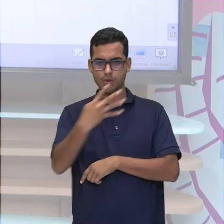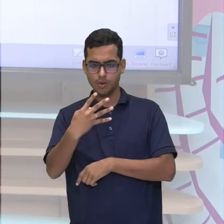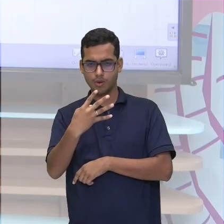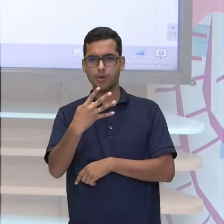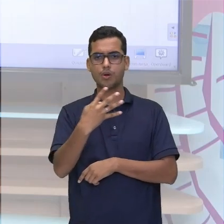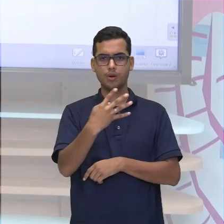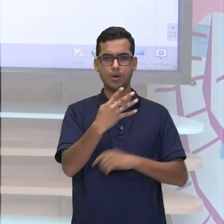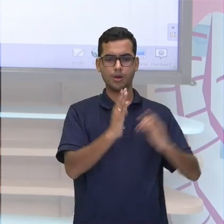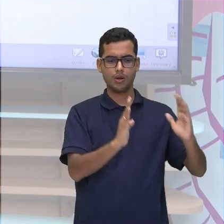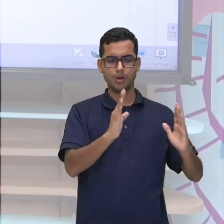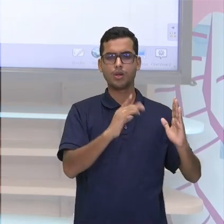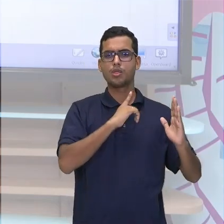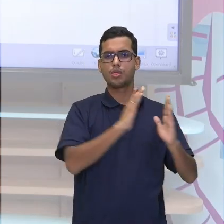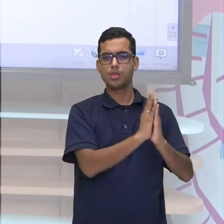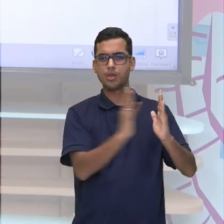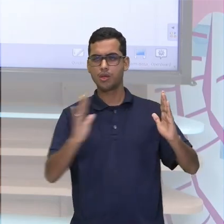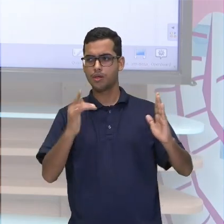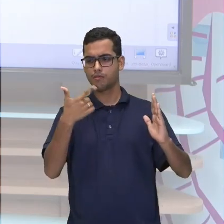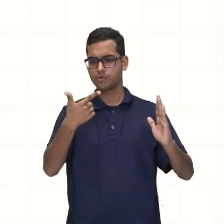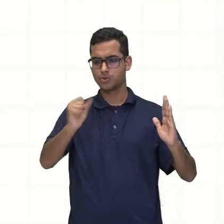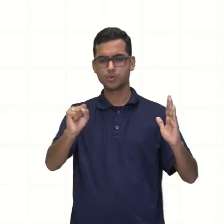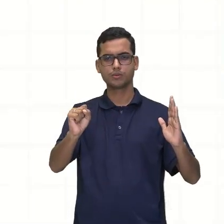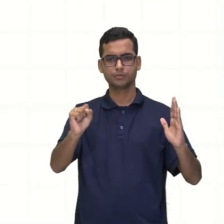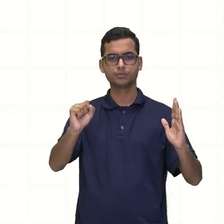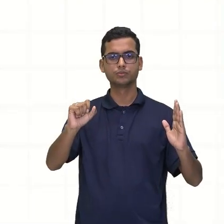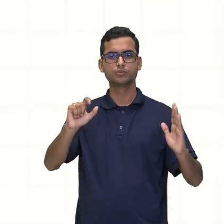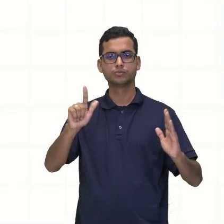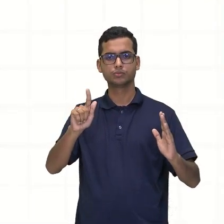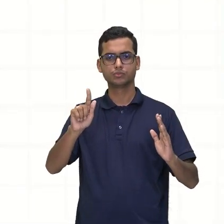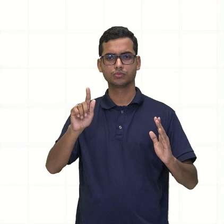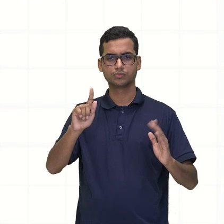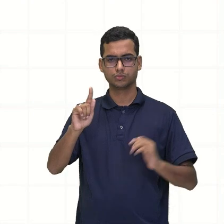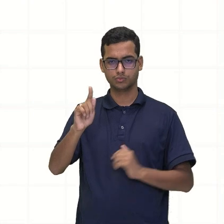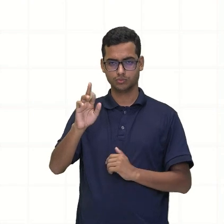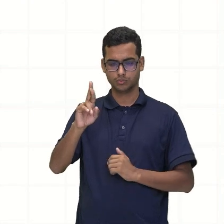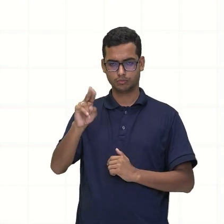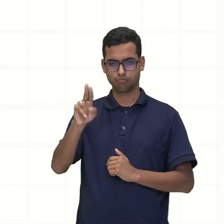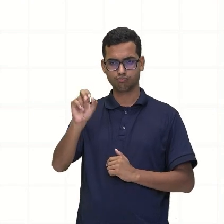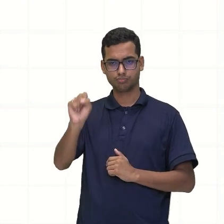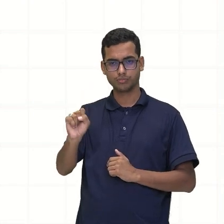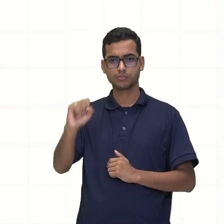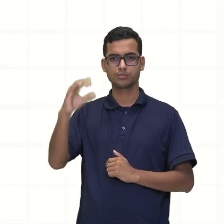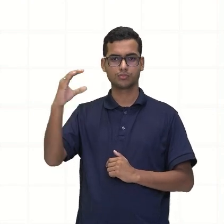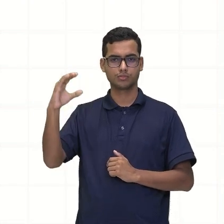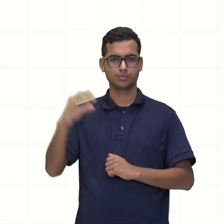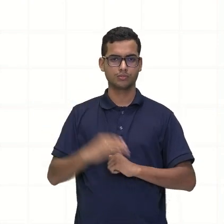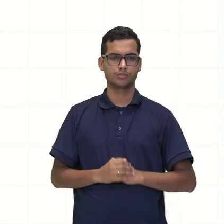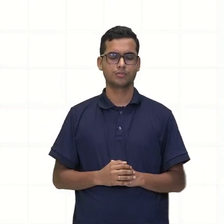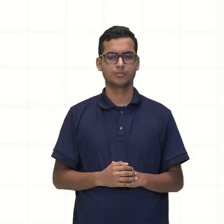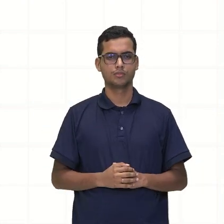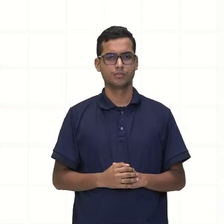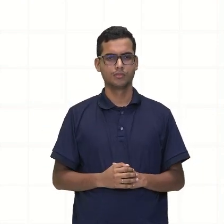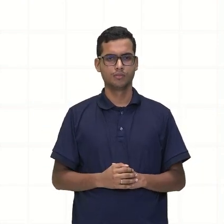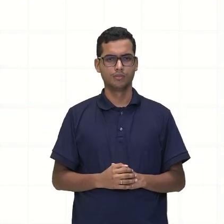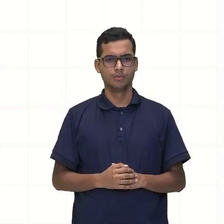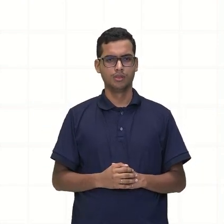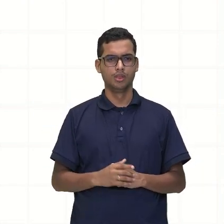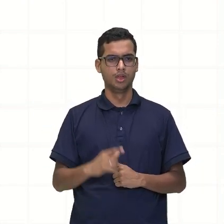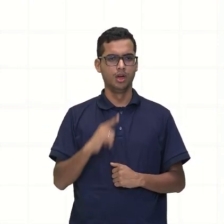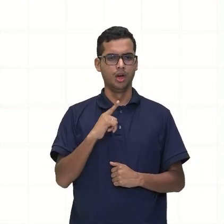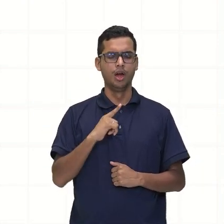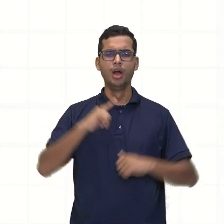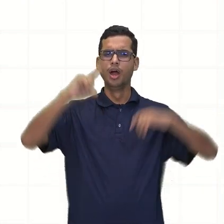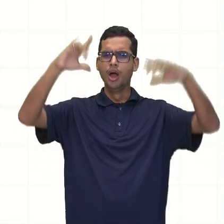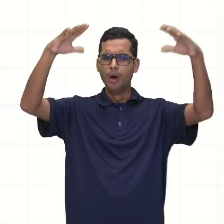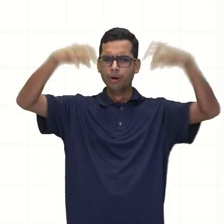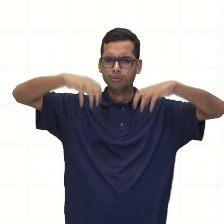graus Celsius, tá bom? E aí nós temos a umidade. A umidade ela está sempre aí, na maior parte do ano, né,